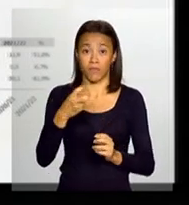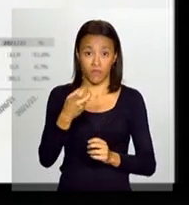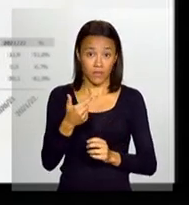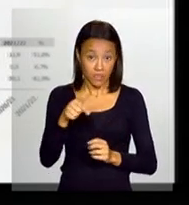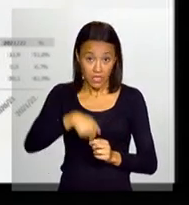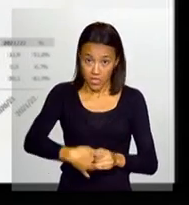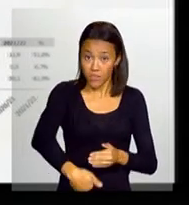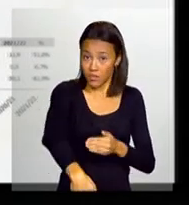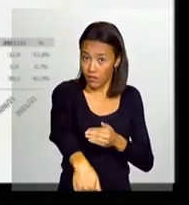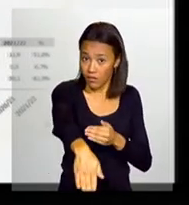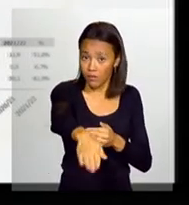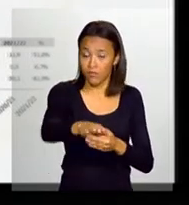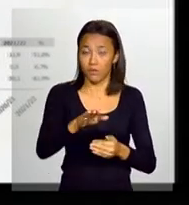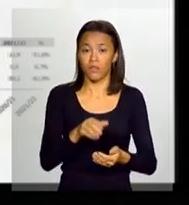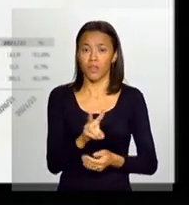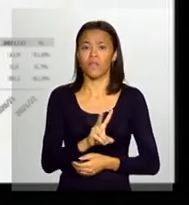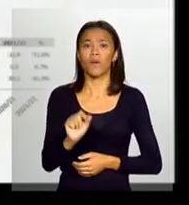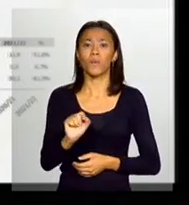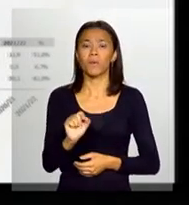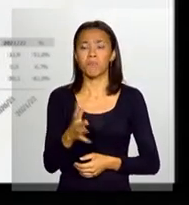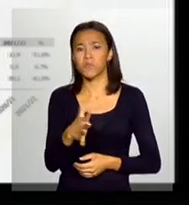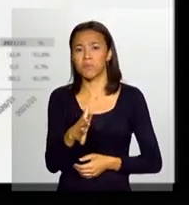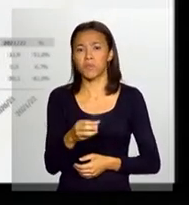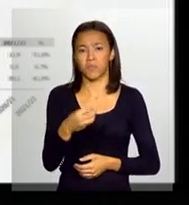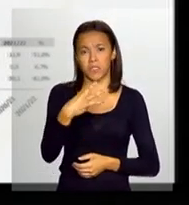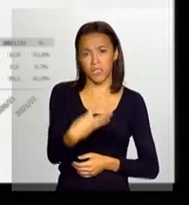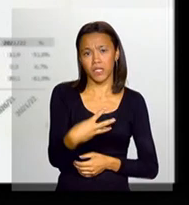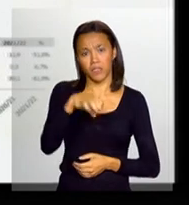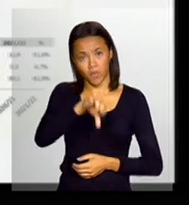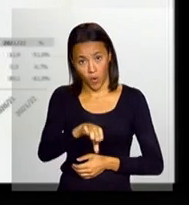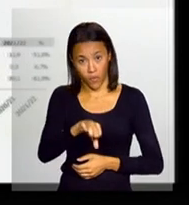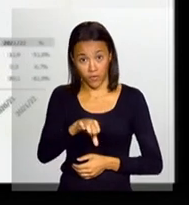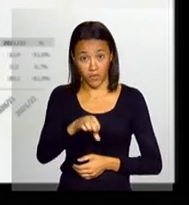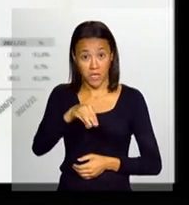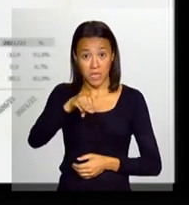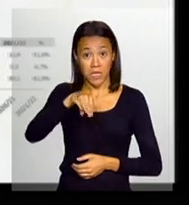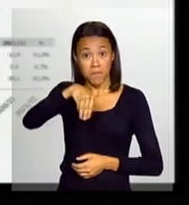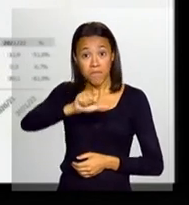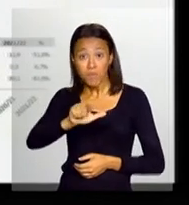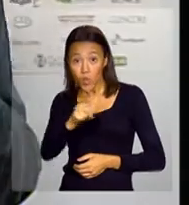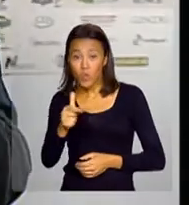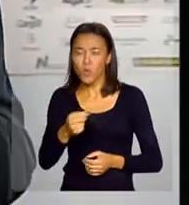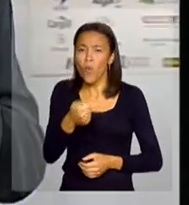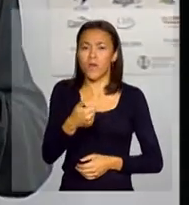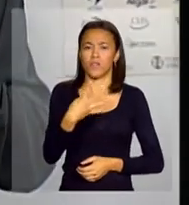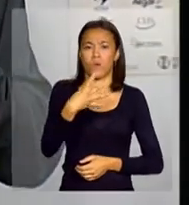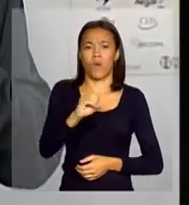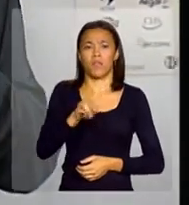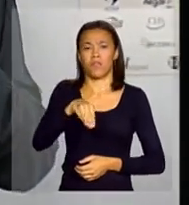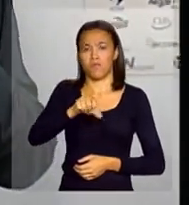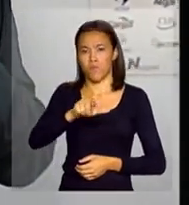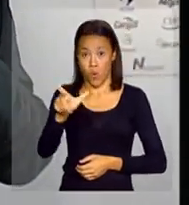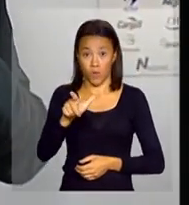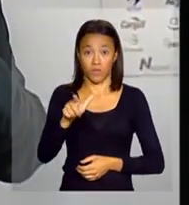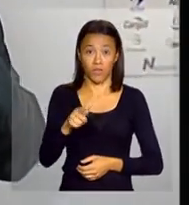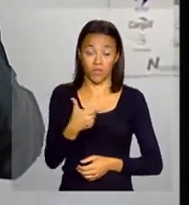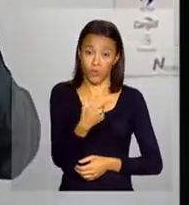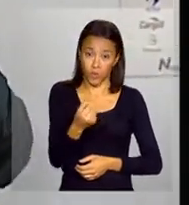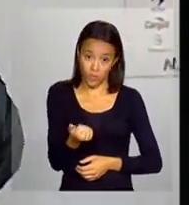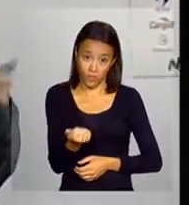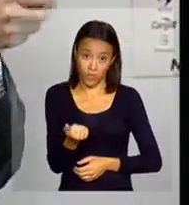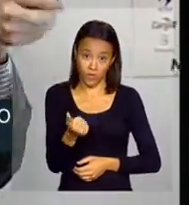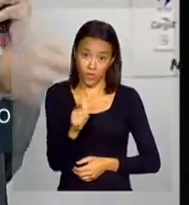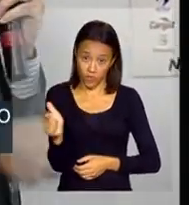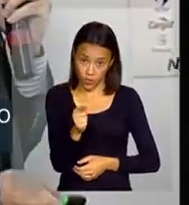desse ano para alguma coisa da ordem de 39 milhões, quase 40 milhões de toneladas em 2022.